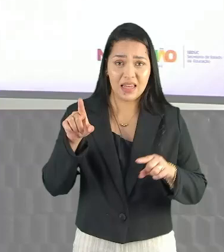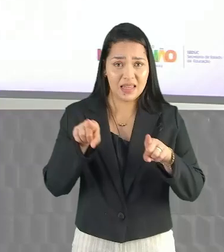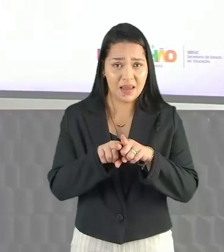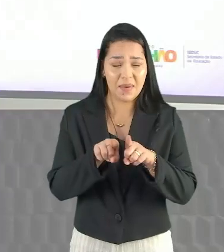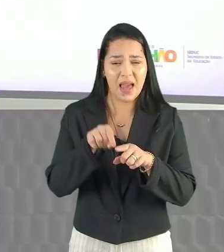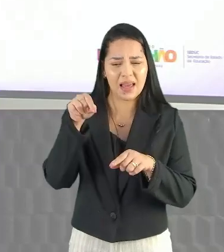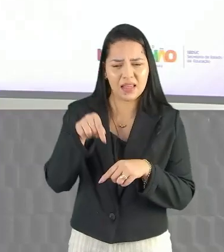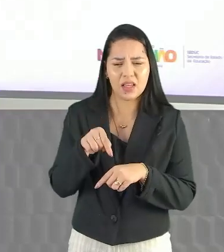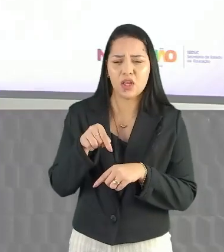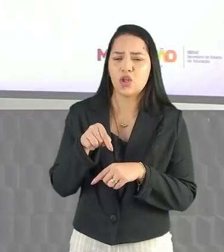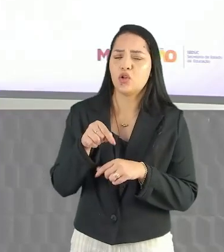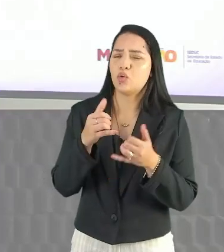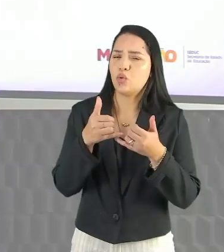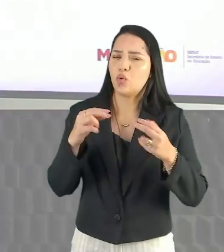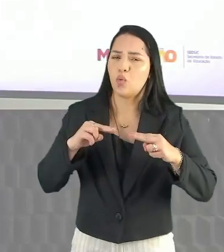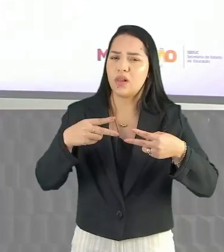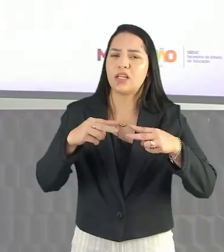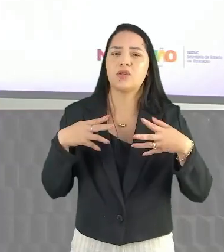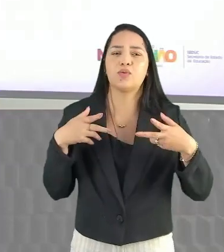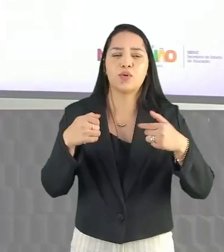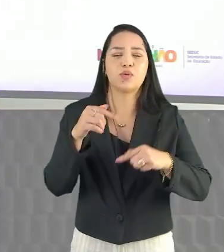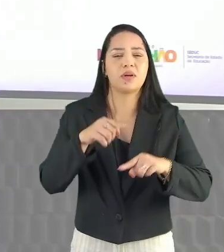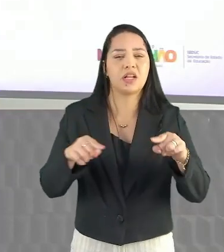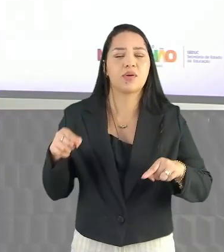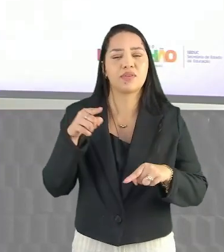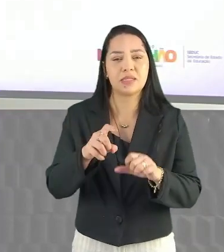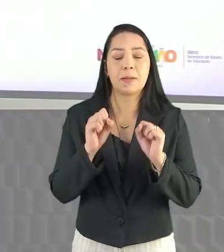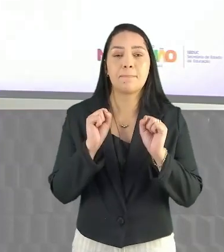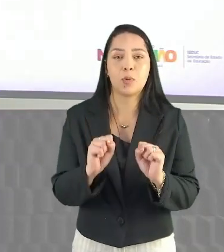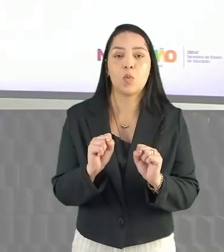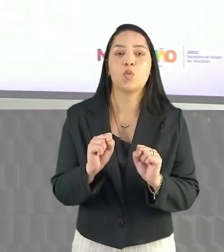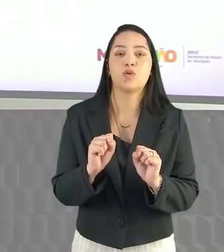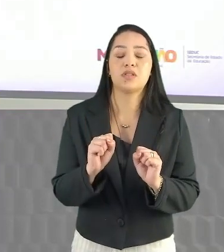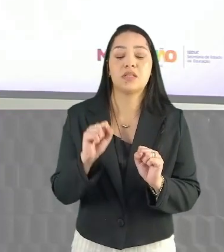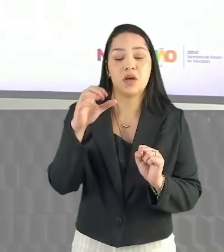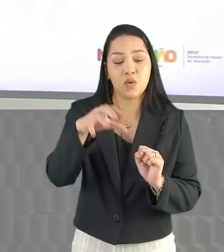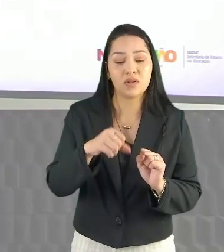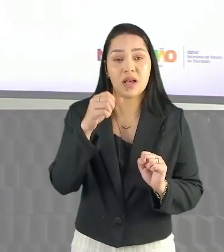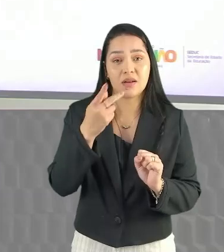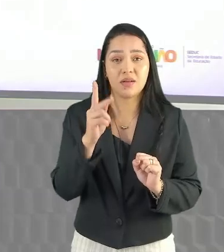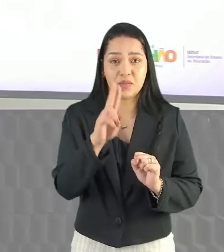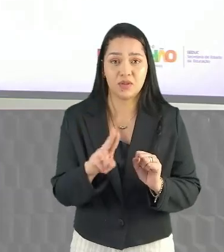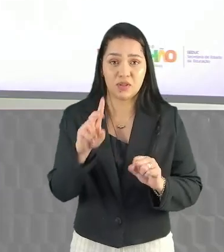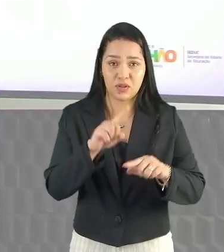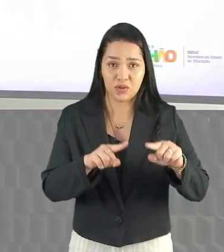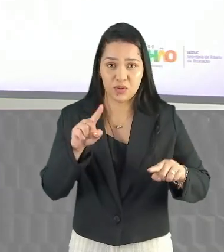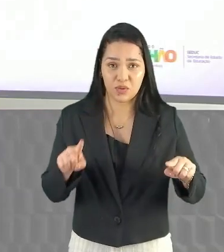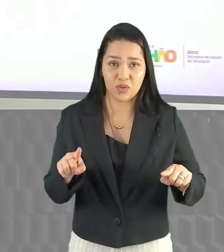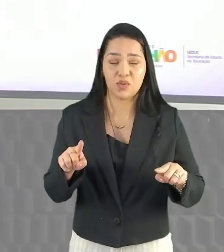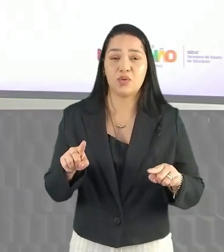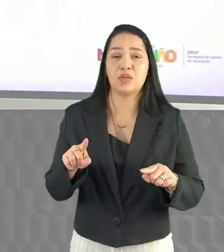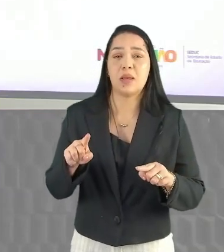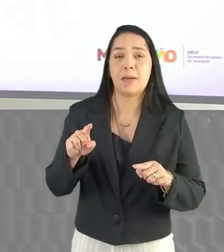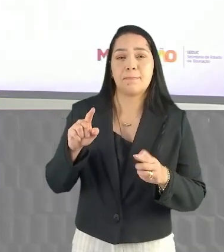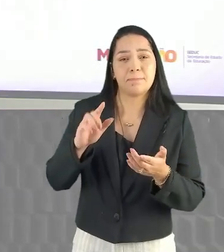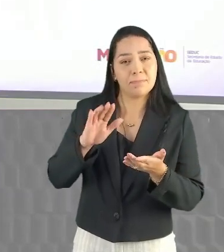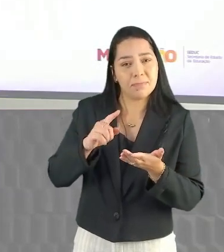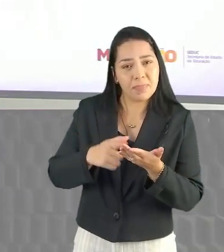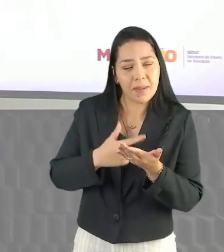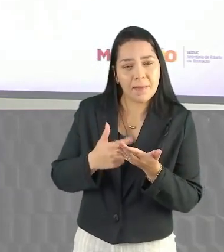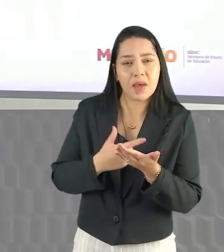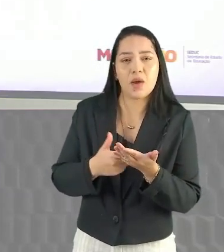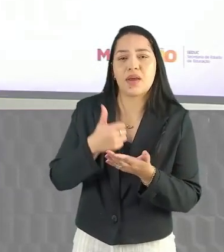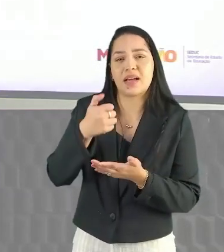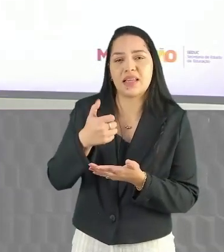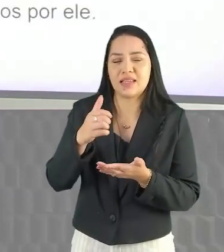aqui no link desse vídeo tem todo o material que você também pode pegar para os seus estudos. Papel e caneta na mão e vamos para a nossa